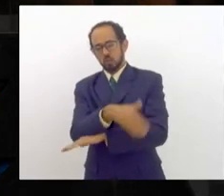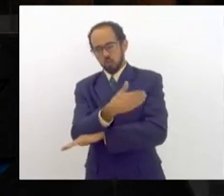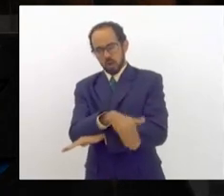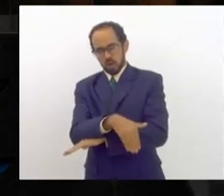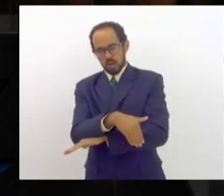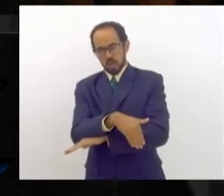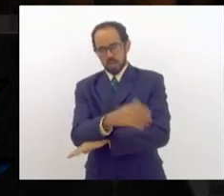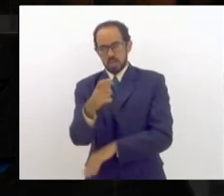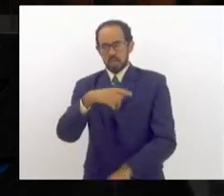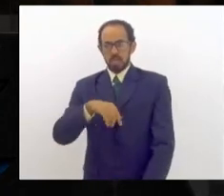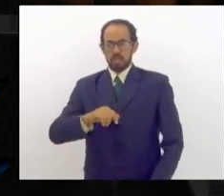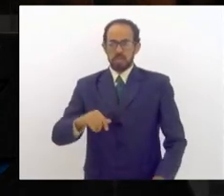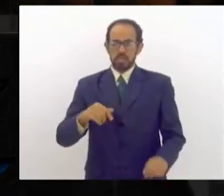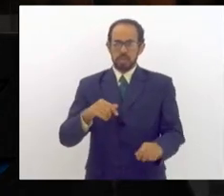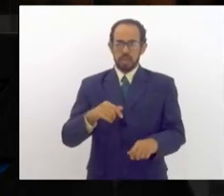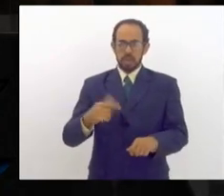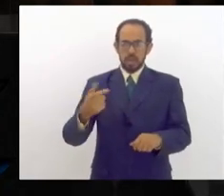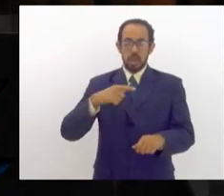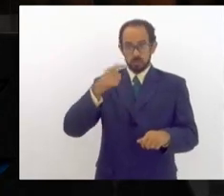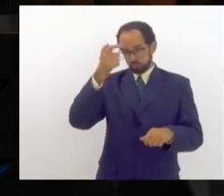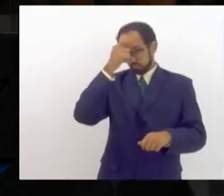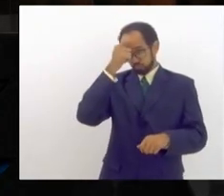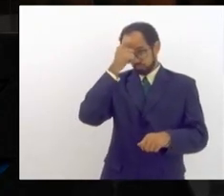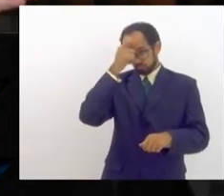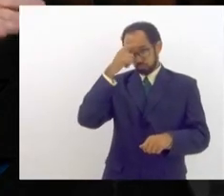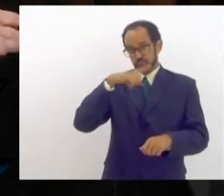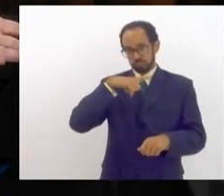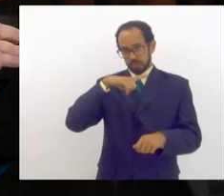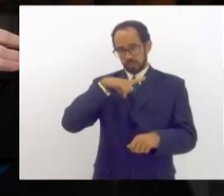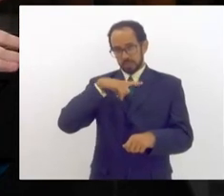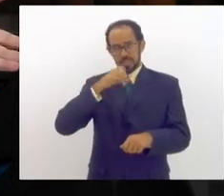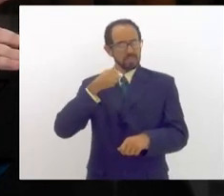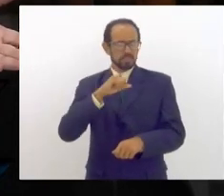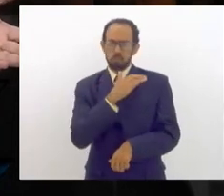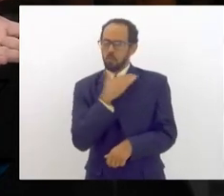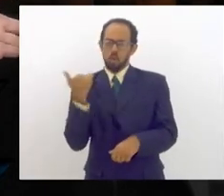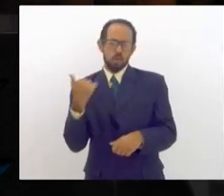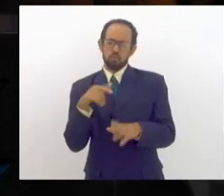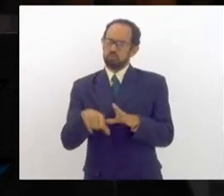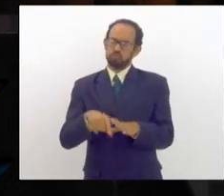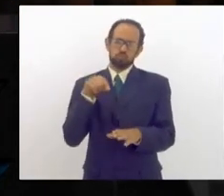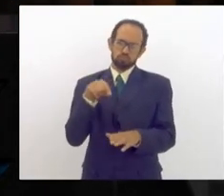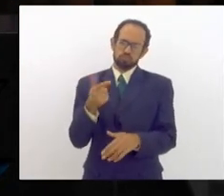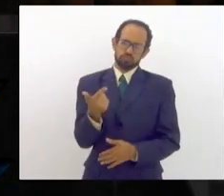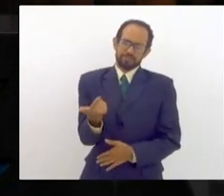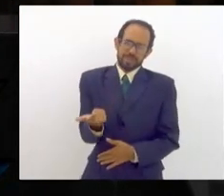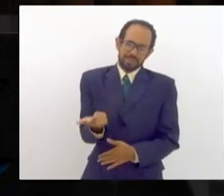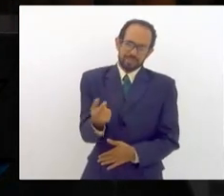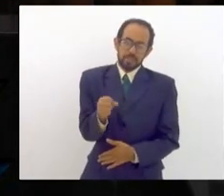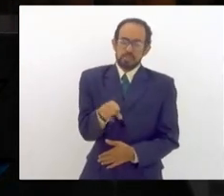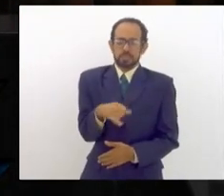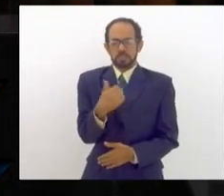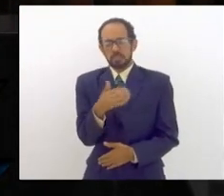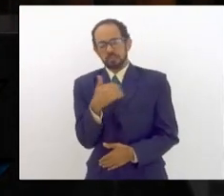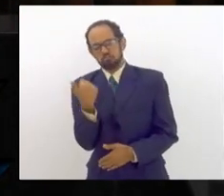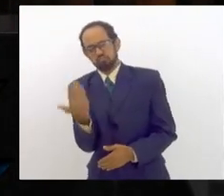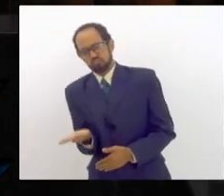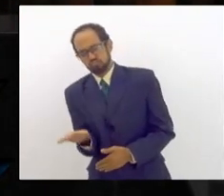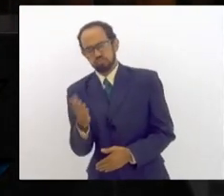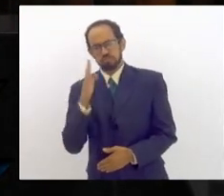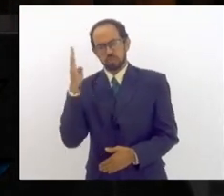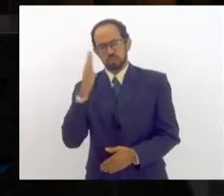está está podendo raciocinar porque se morreu não tem que escolher nenhuma se desmaiou não tem jeito mas a família pode